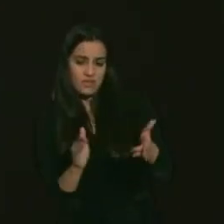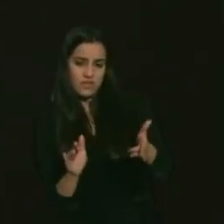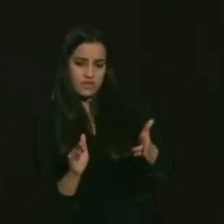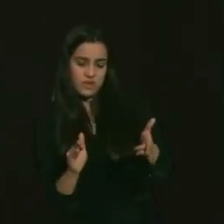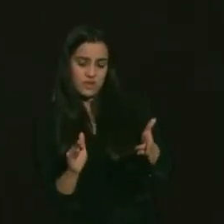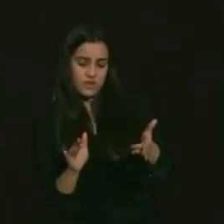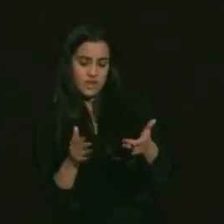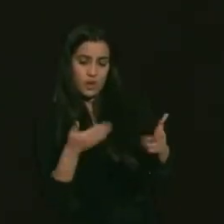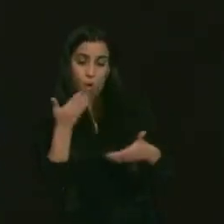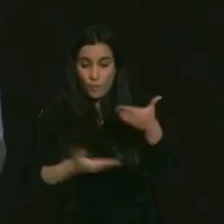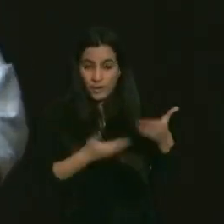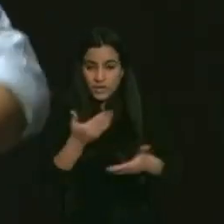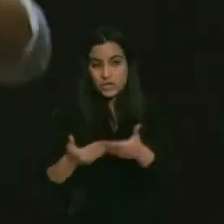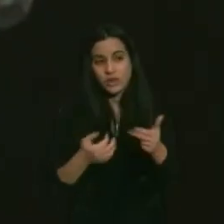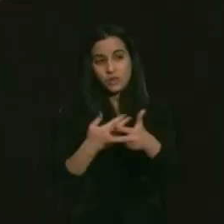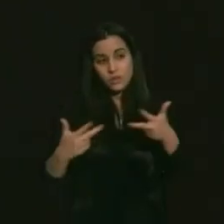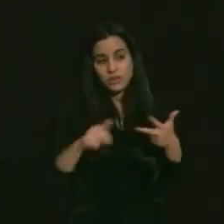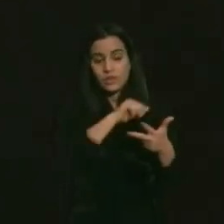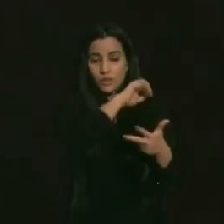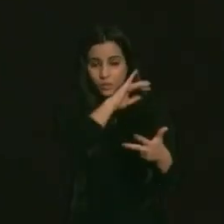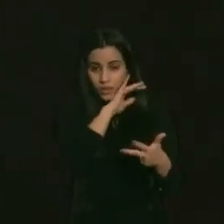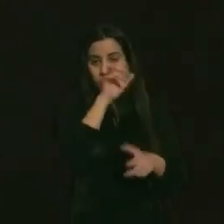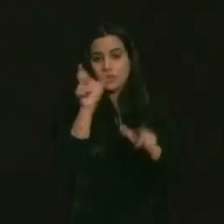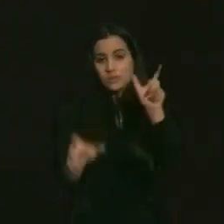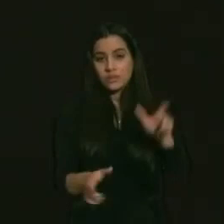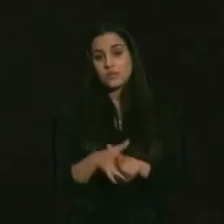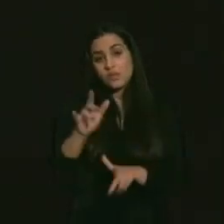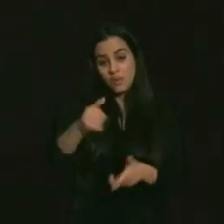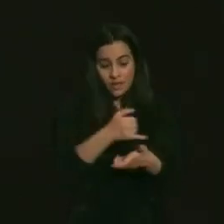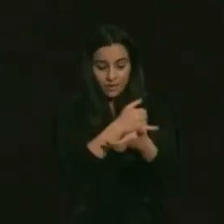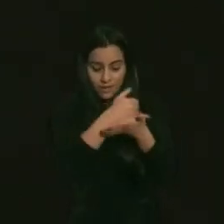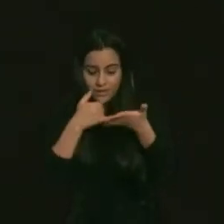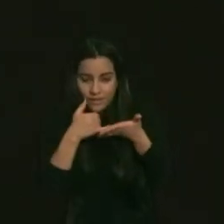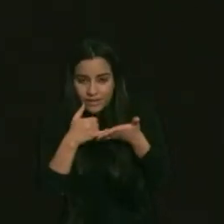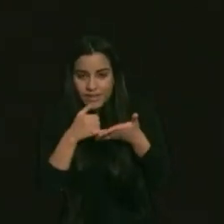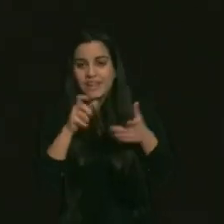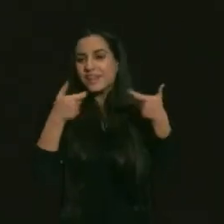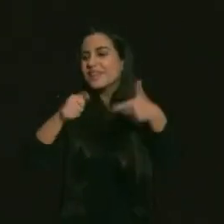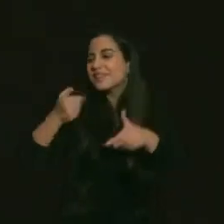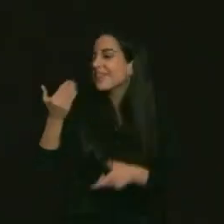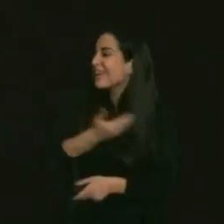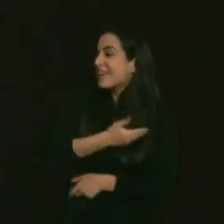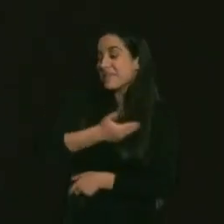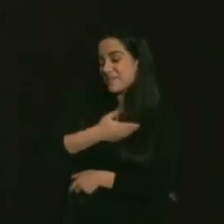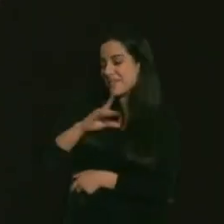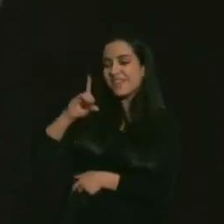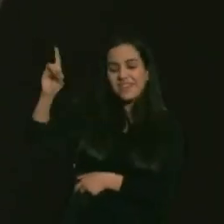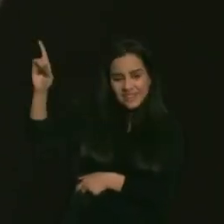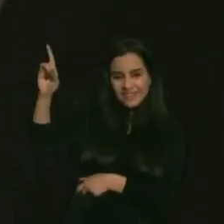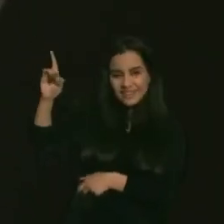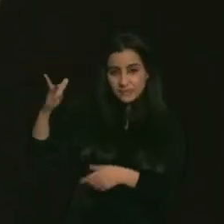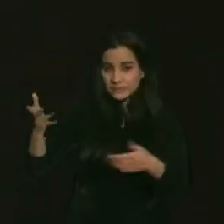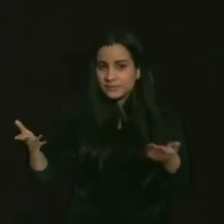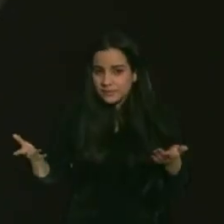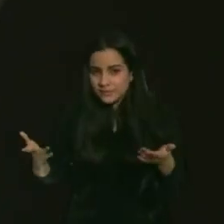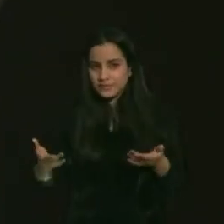pessoas. Você pode cheirar uma carreira de cocaína e continuar em santidade.